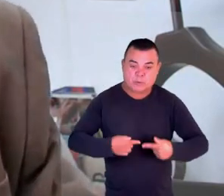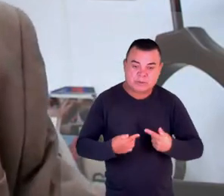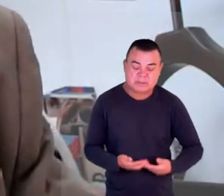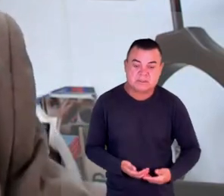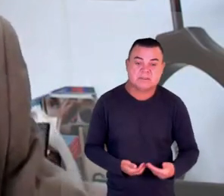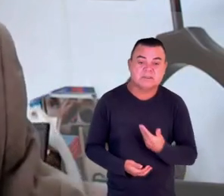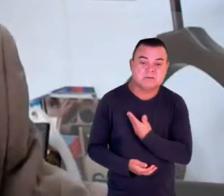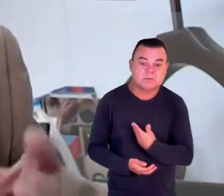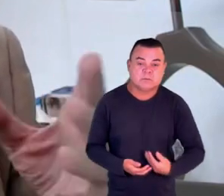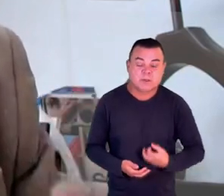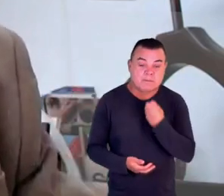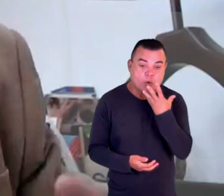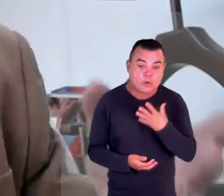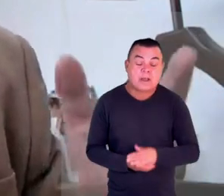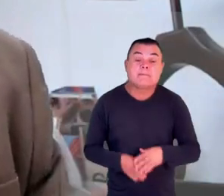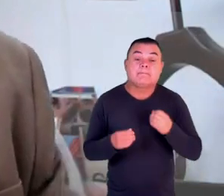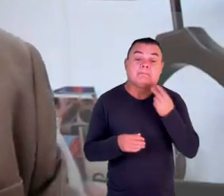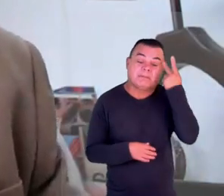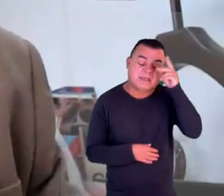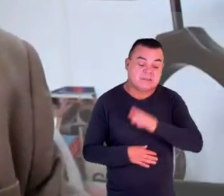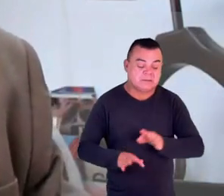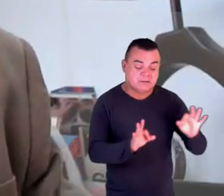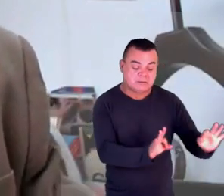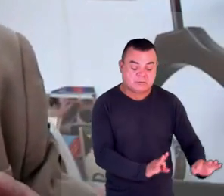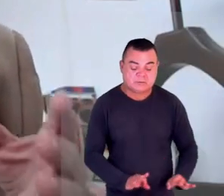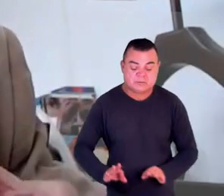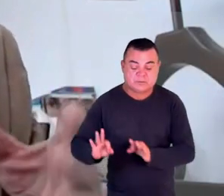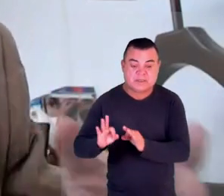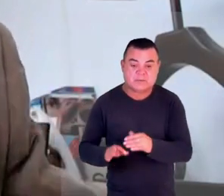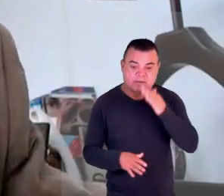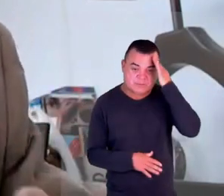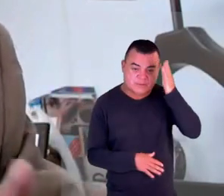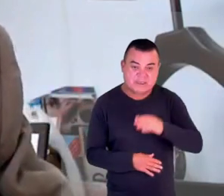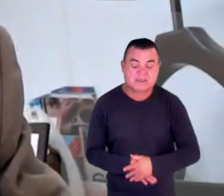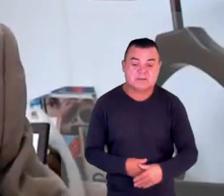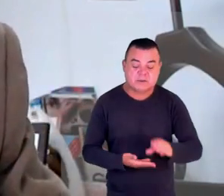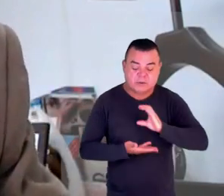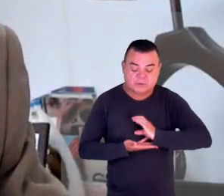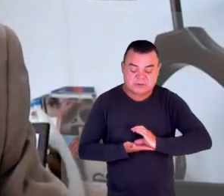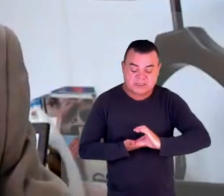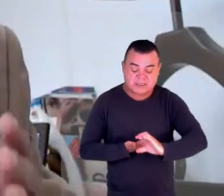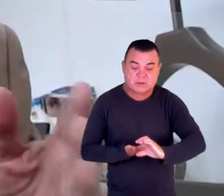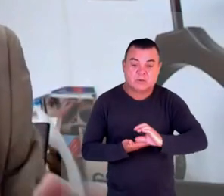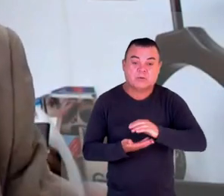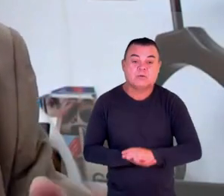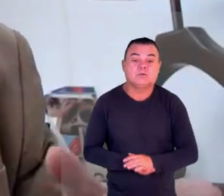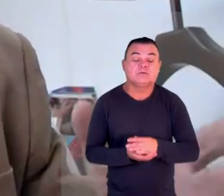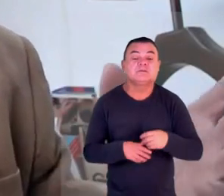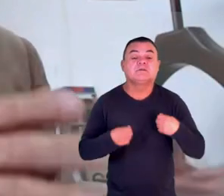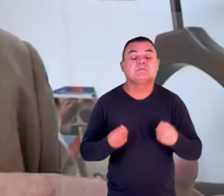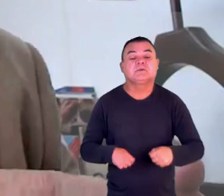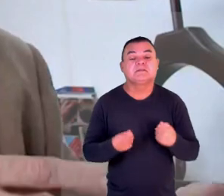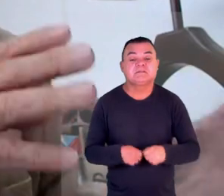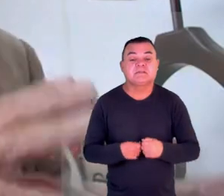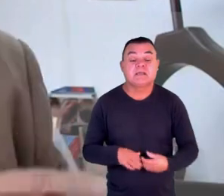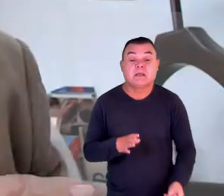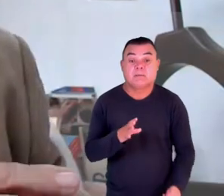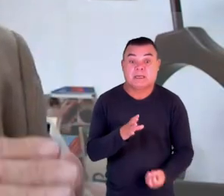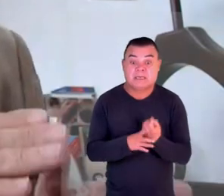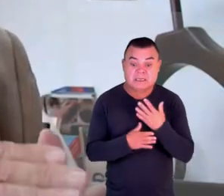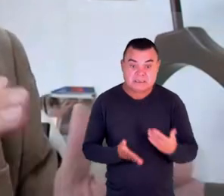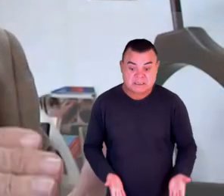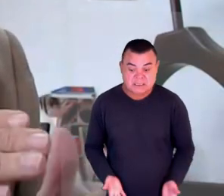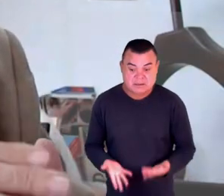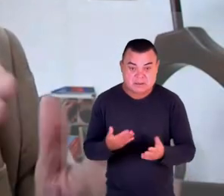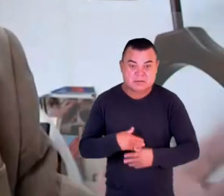e também se poder acompanhar principalmente a destinação dos recursos necessários para a implementação